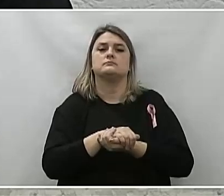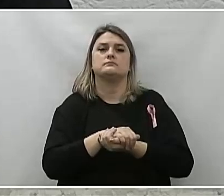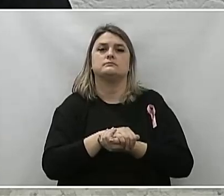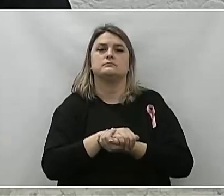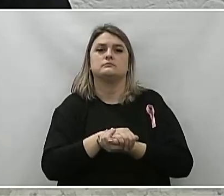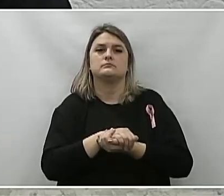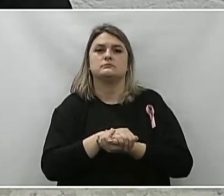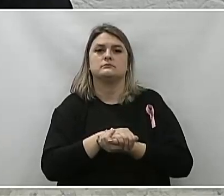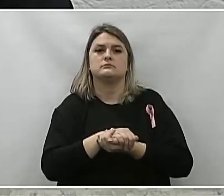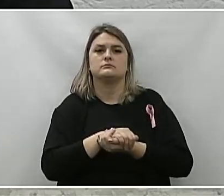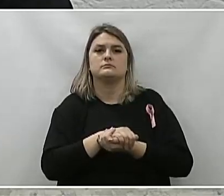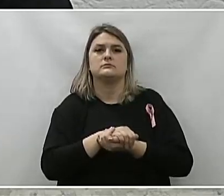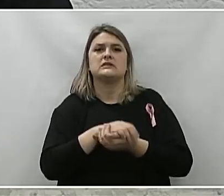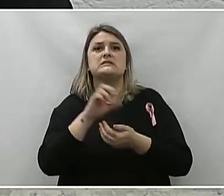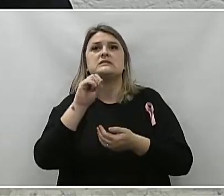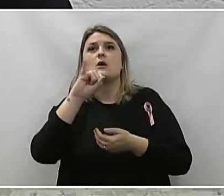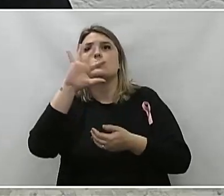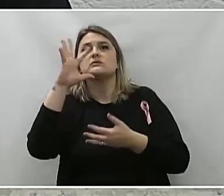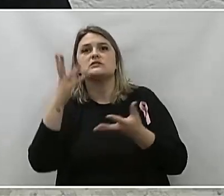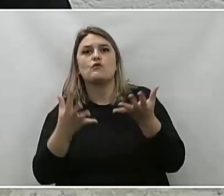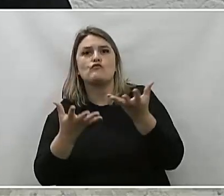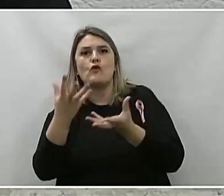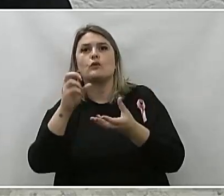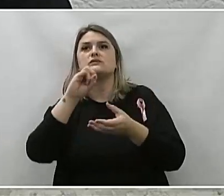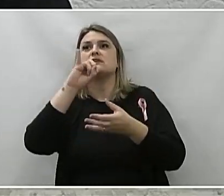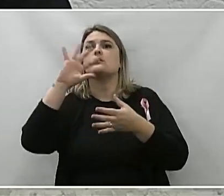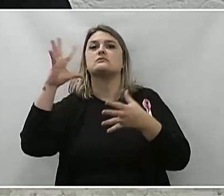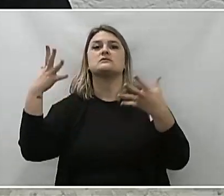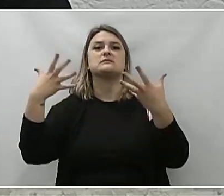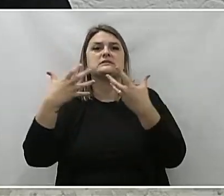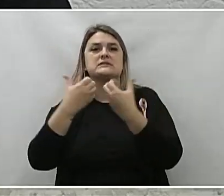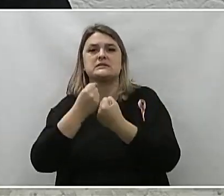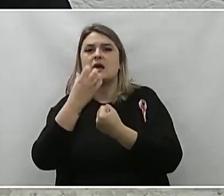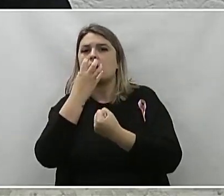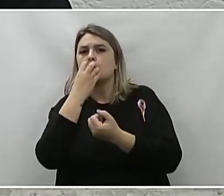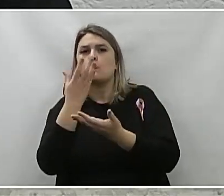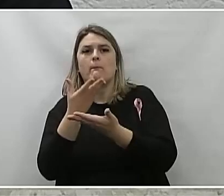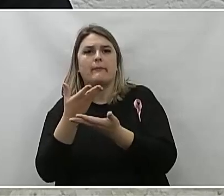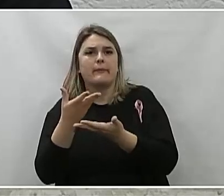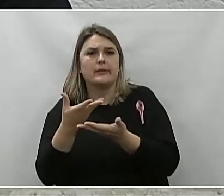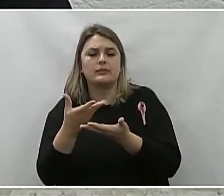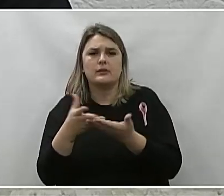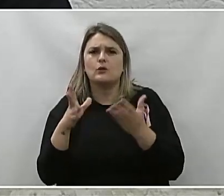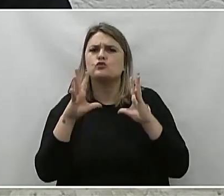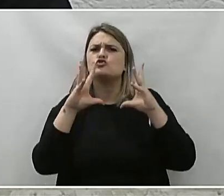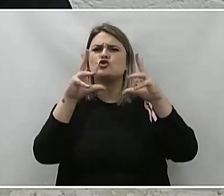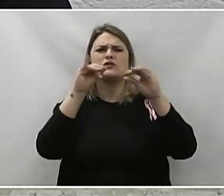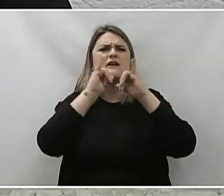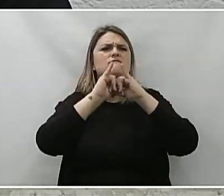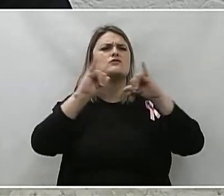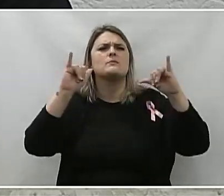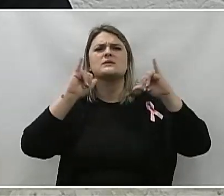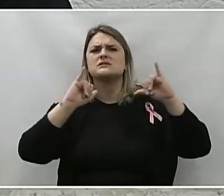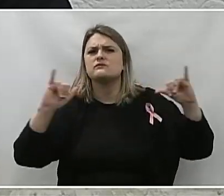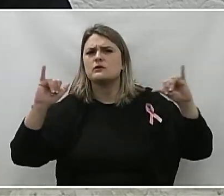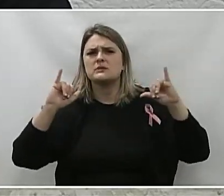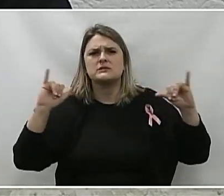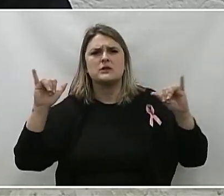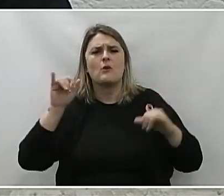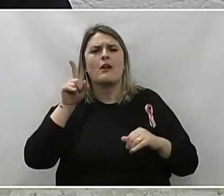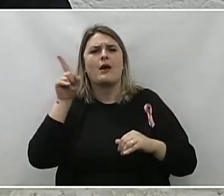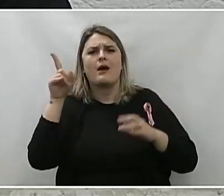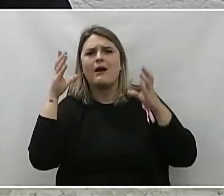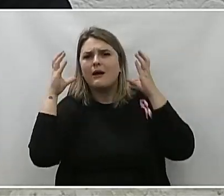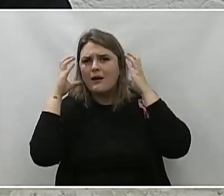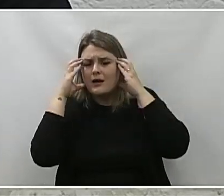incêndio o triste acidente de trânsito o cachorro que se perdeu certamente foi encontrado porque lá